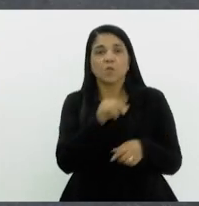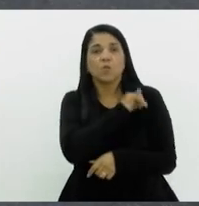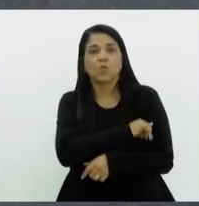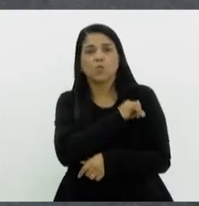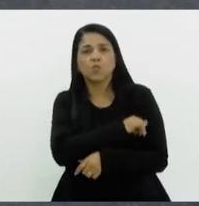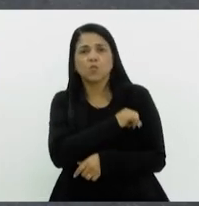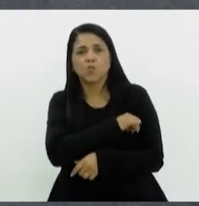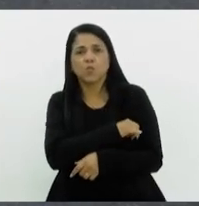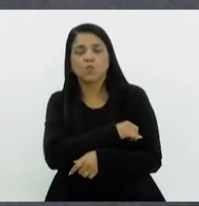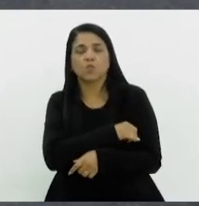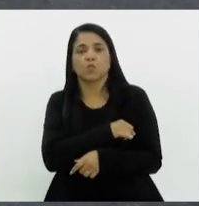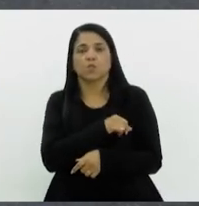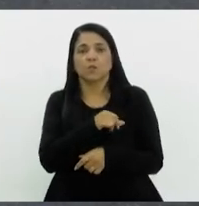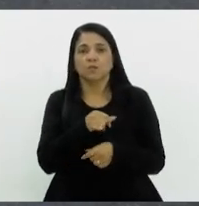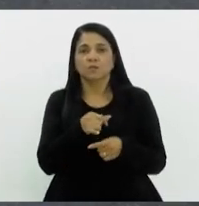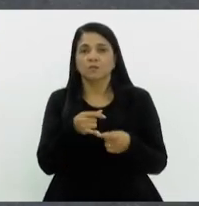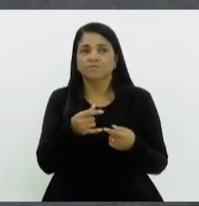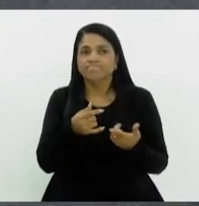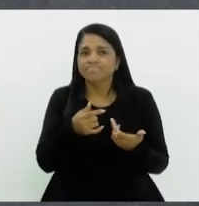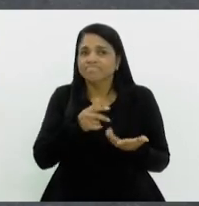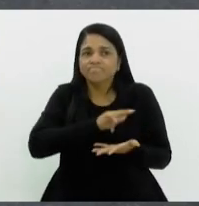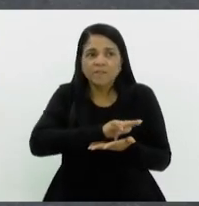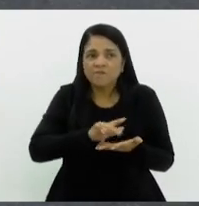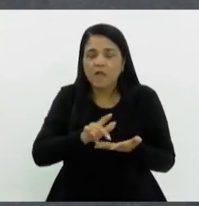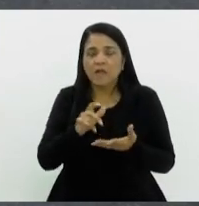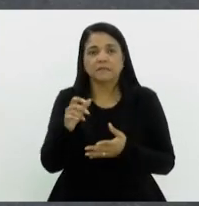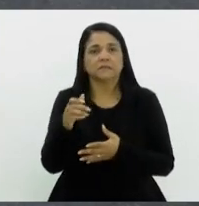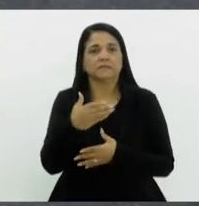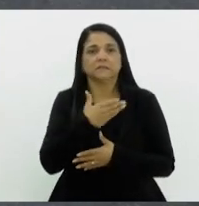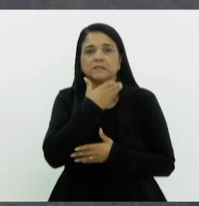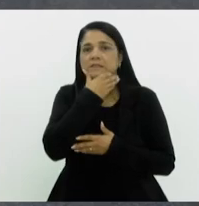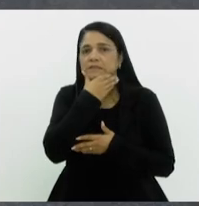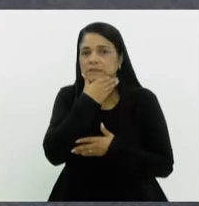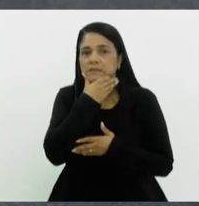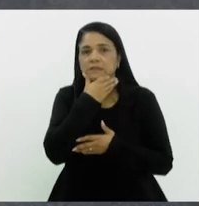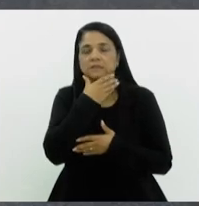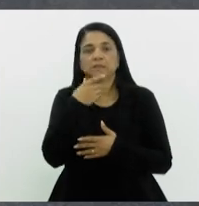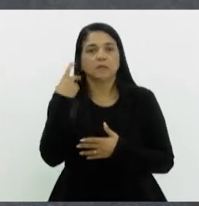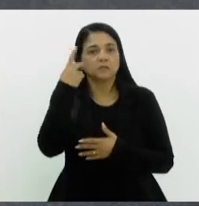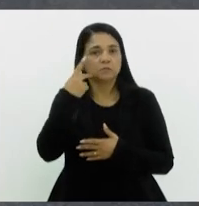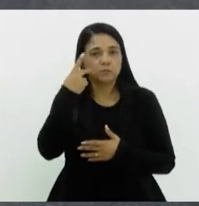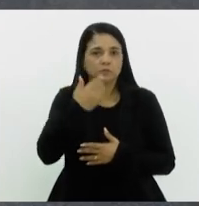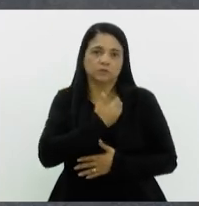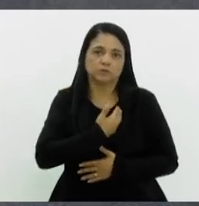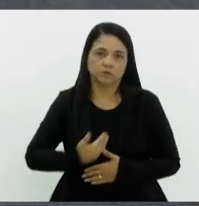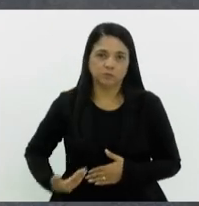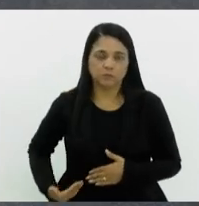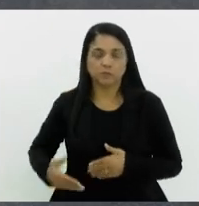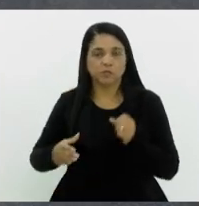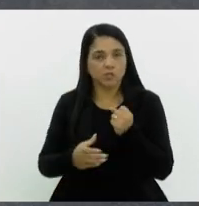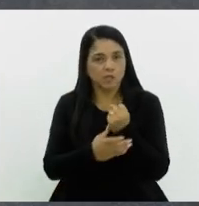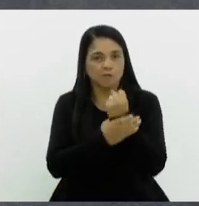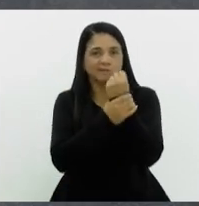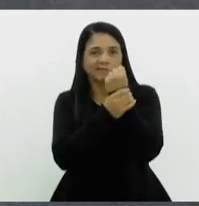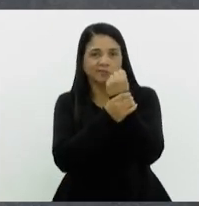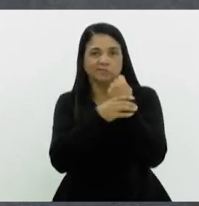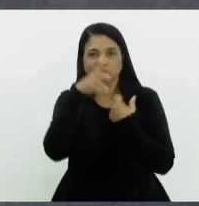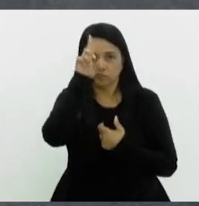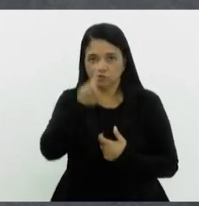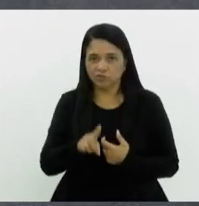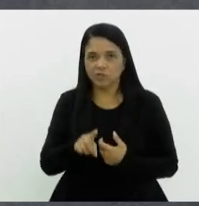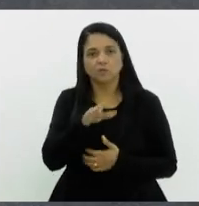Janeiro enfrentando também uma crise no que tange as políticas públicas de garantia dos